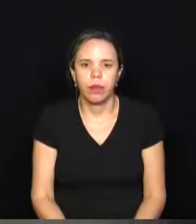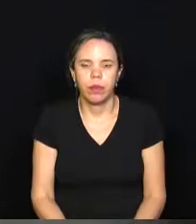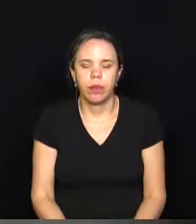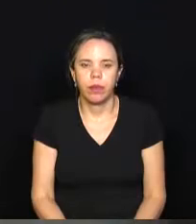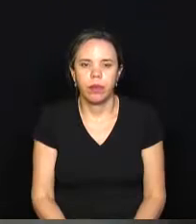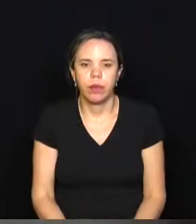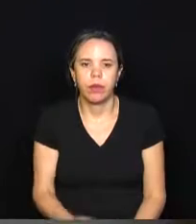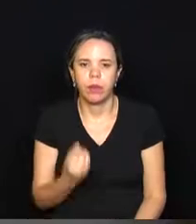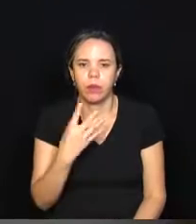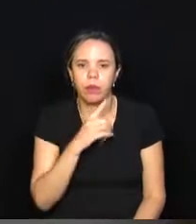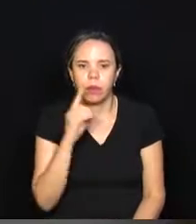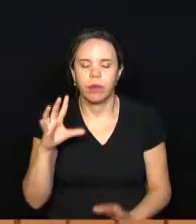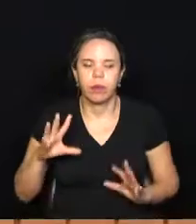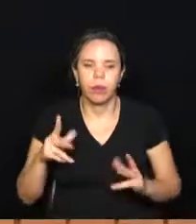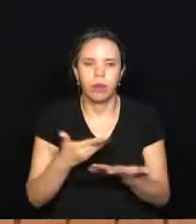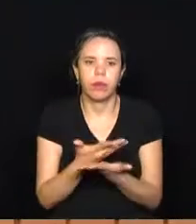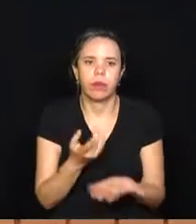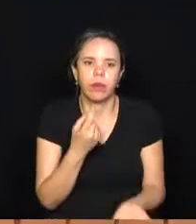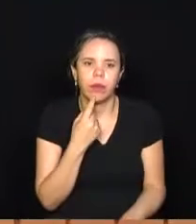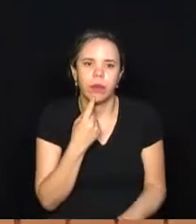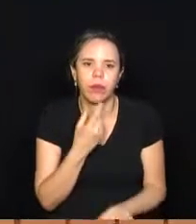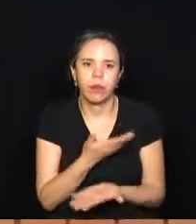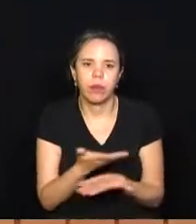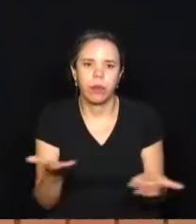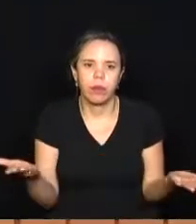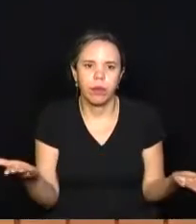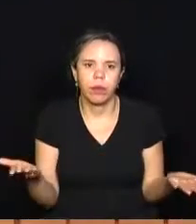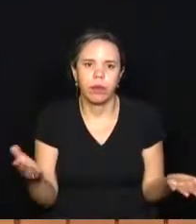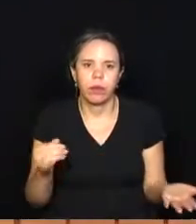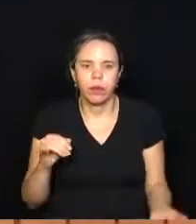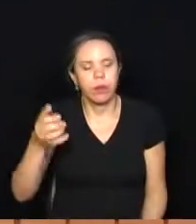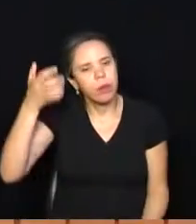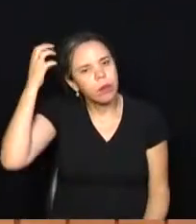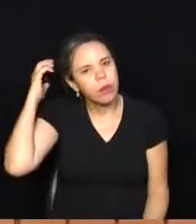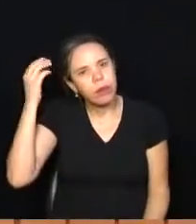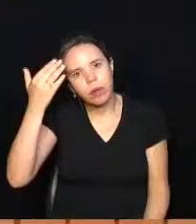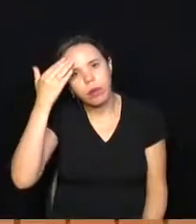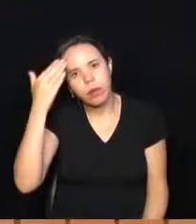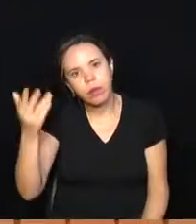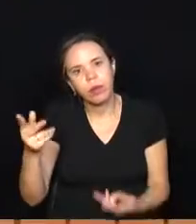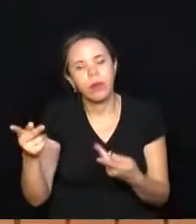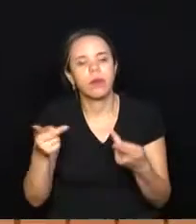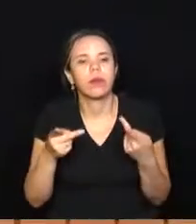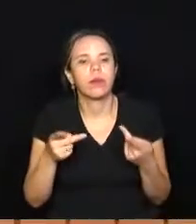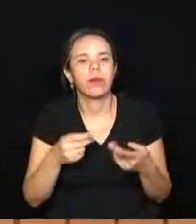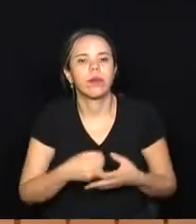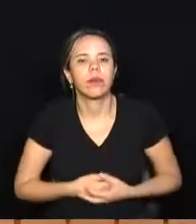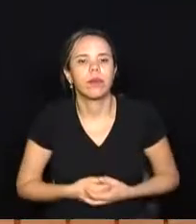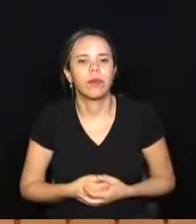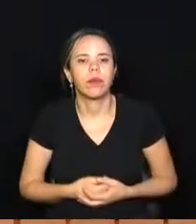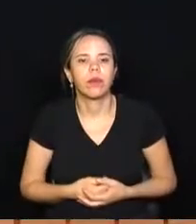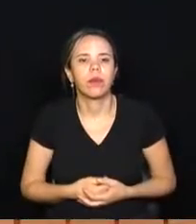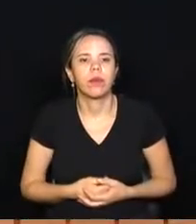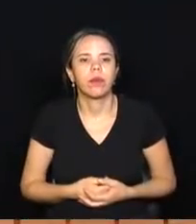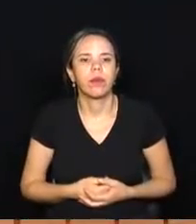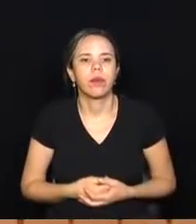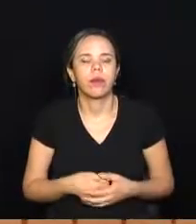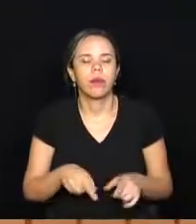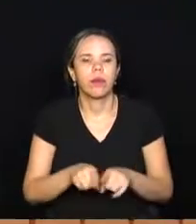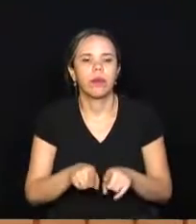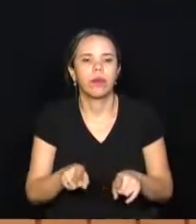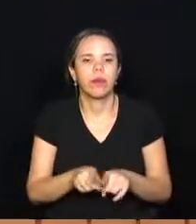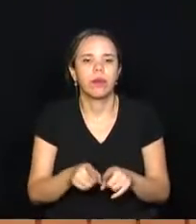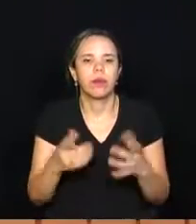Bom dia a todos, bom dia Campinas, bom dia Jair, obrigado pelo convite, o doutor Núncio também